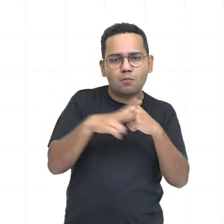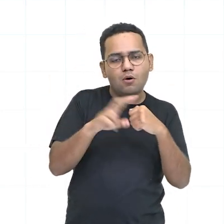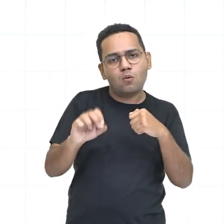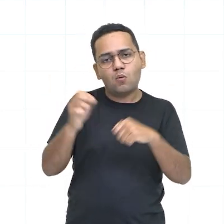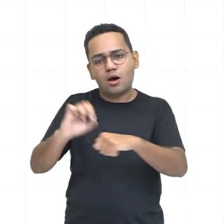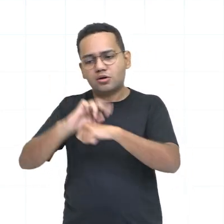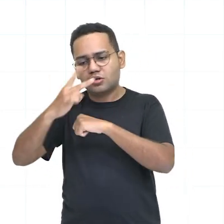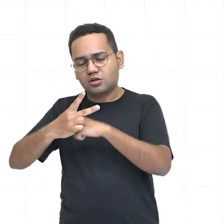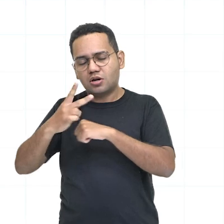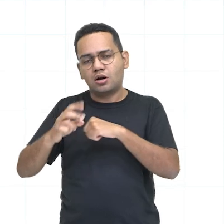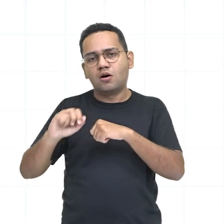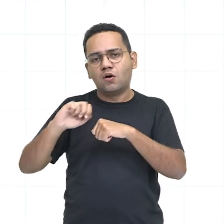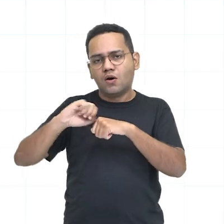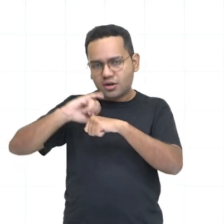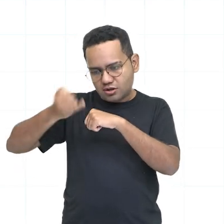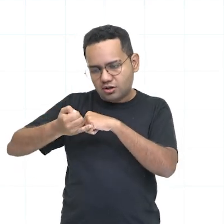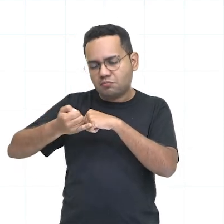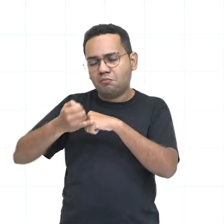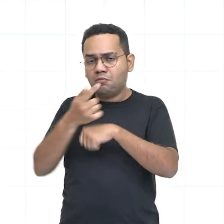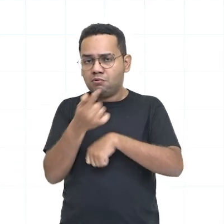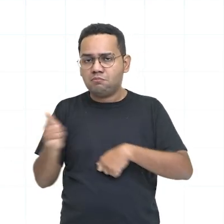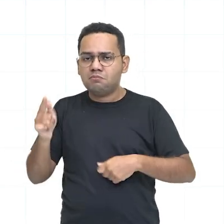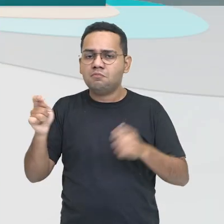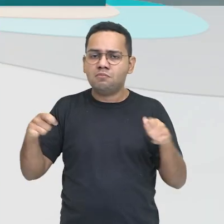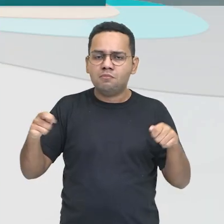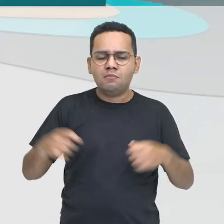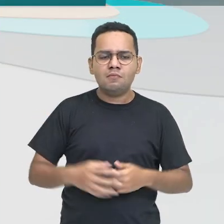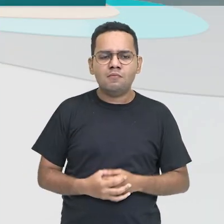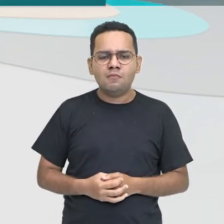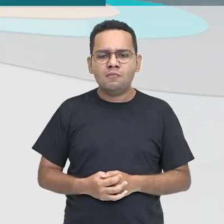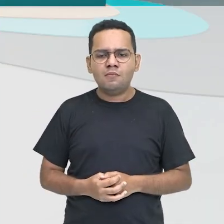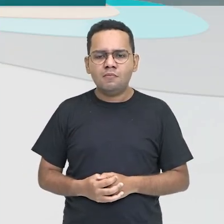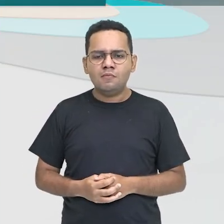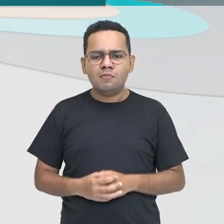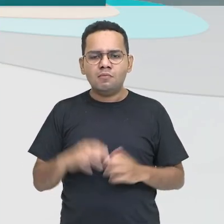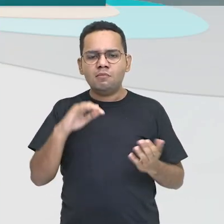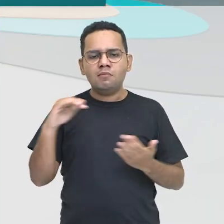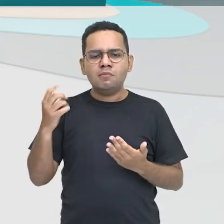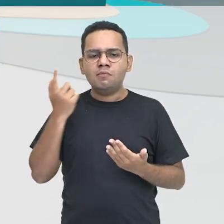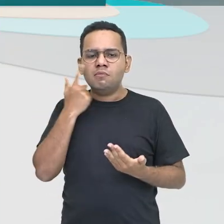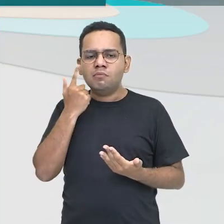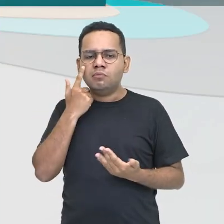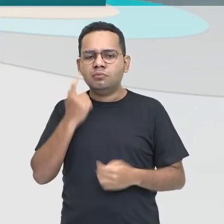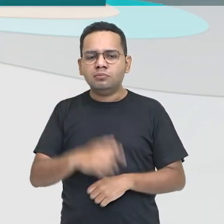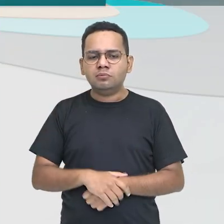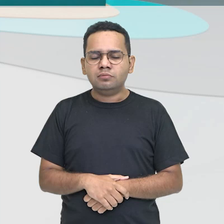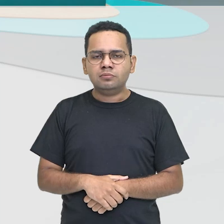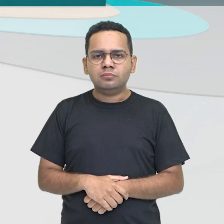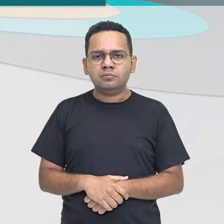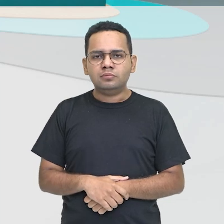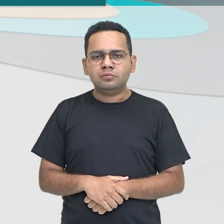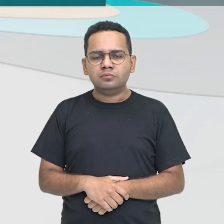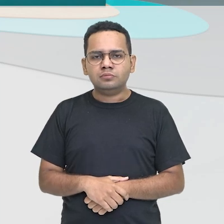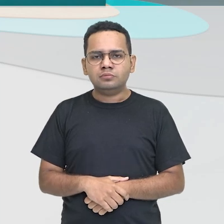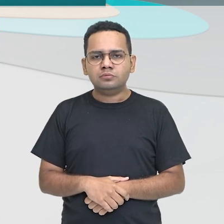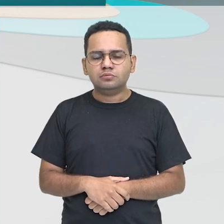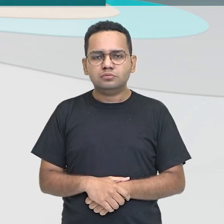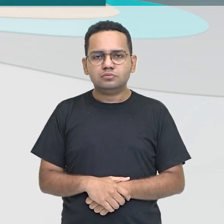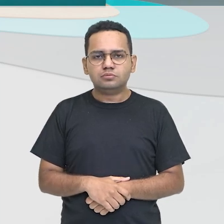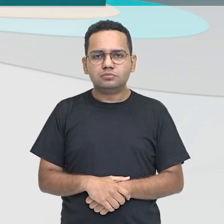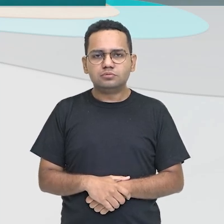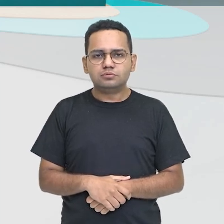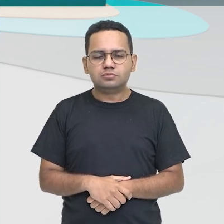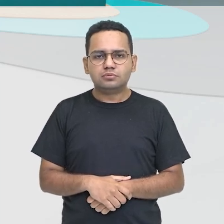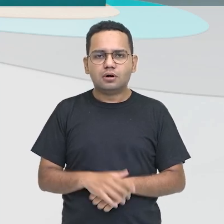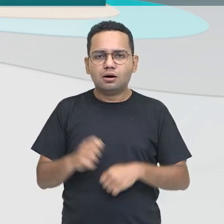outros advérbios, tá certo? Vou mostrar para vocês agora essas perguntas. Então, lembrando, né, que o advérbio